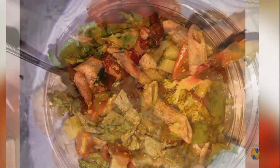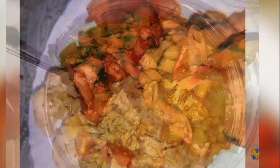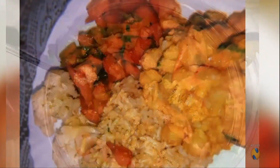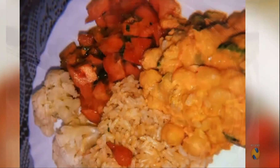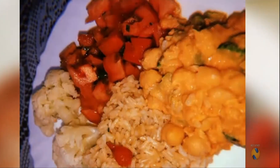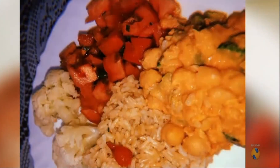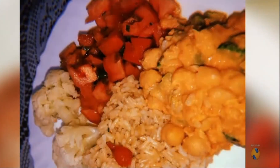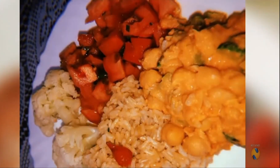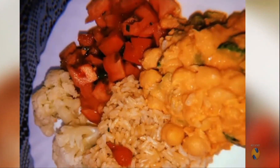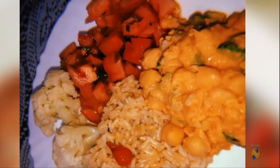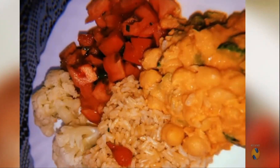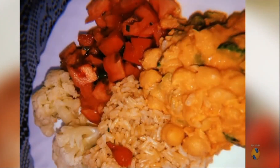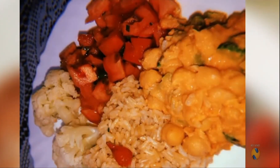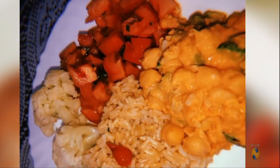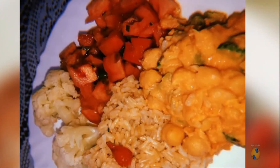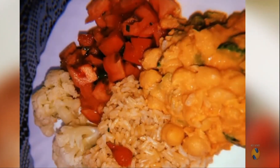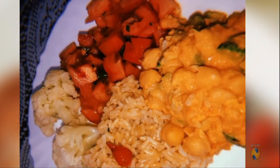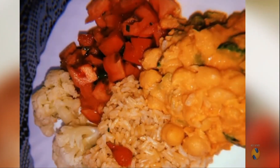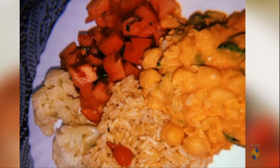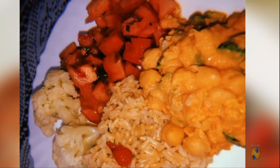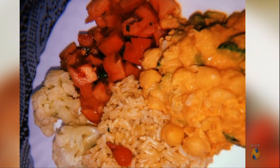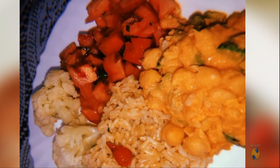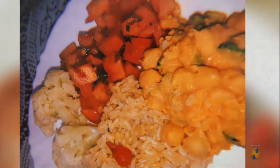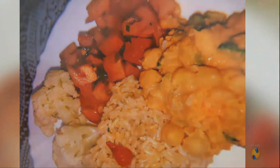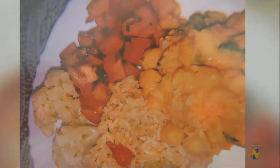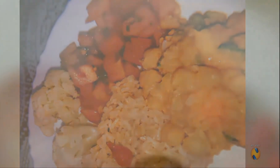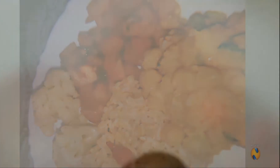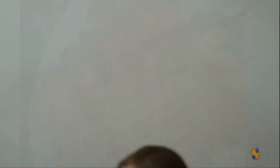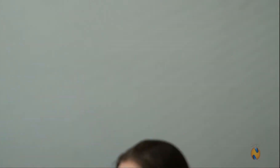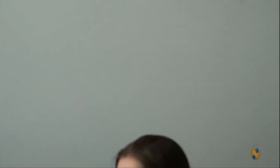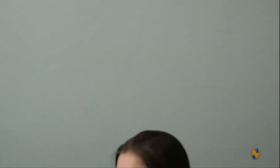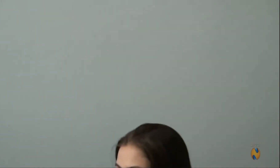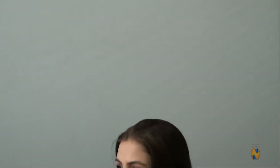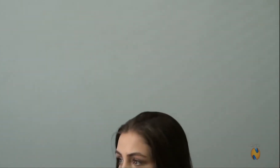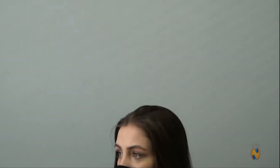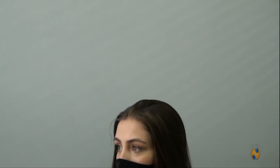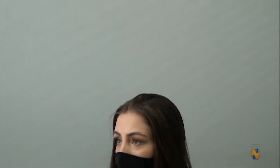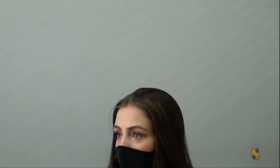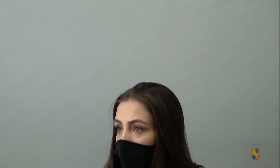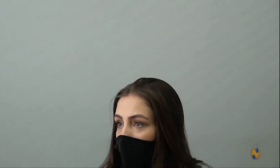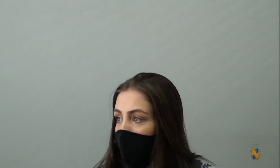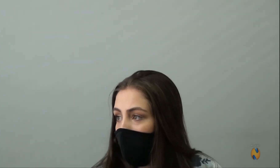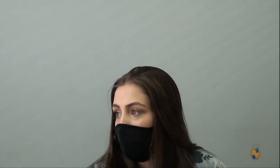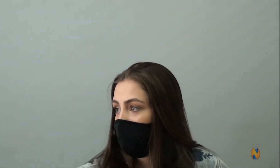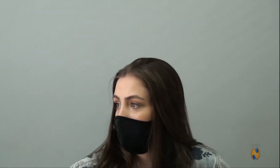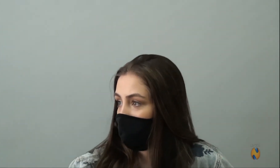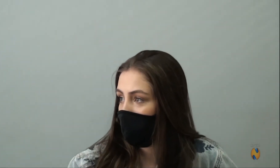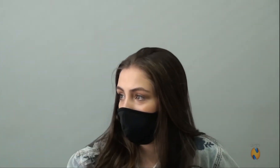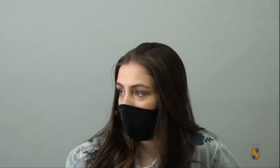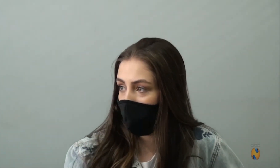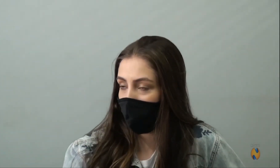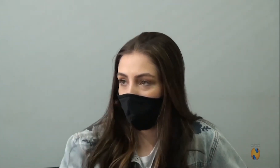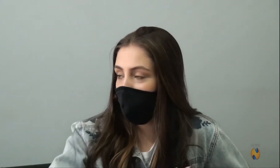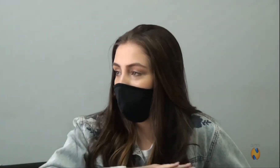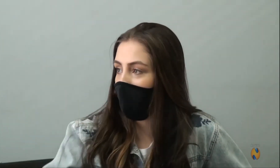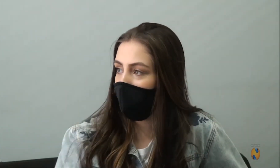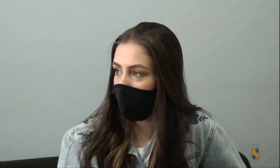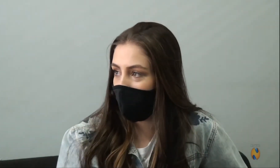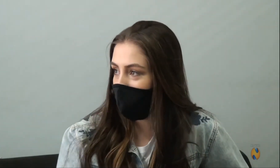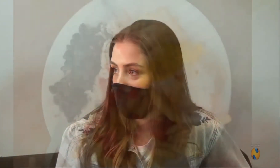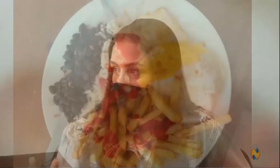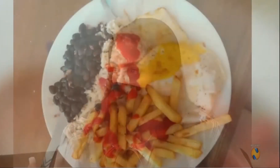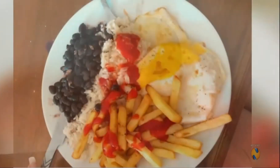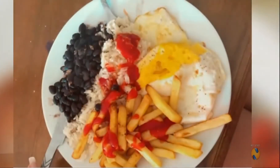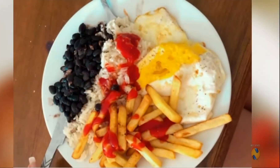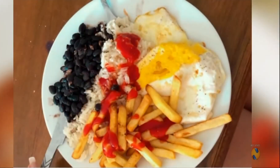brasileiros dizem não comer nenhum tipo de carne. Mas Roberta ainda consome alguns alimentos derivados da proteína